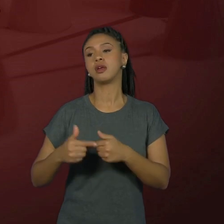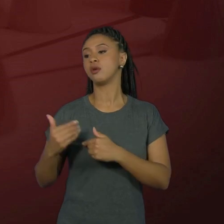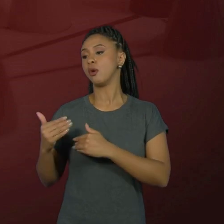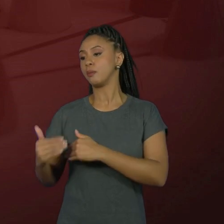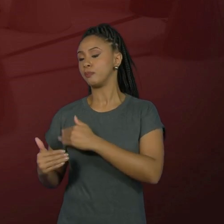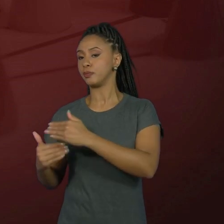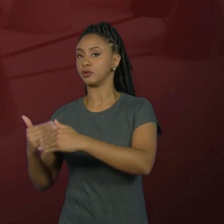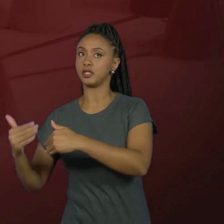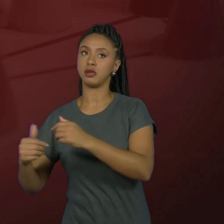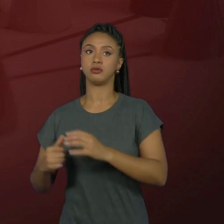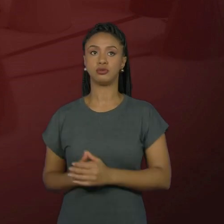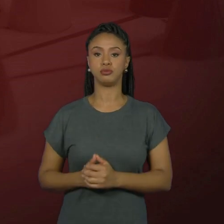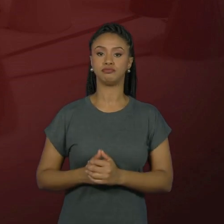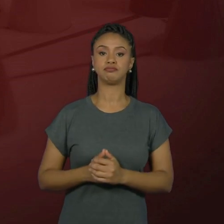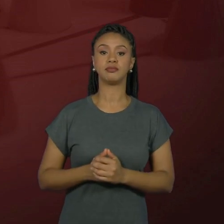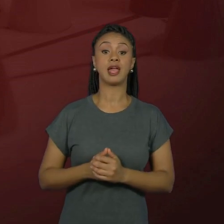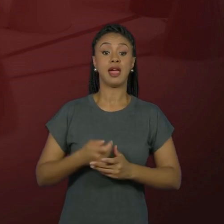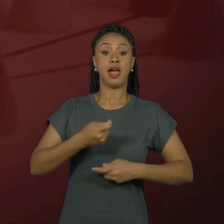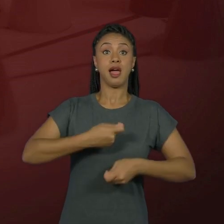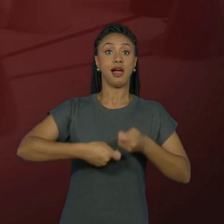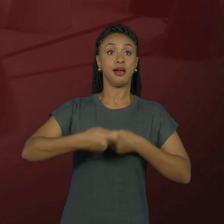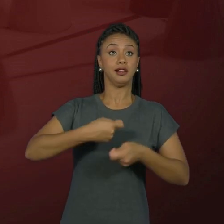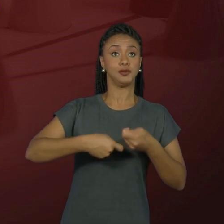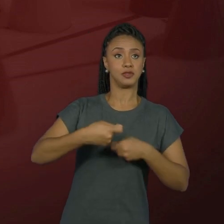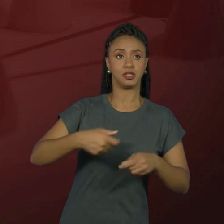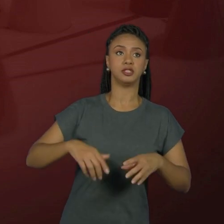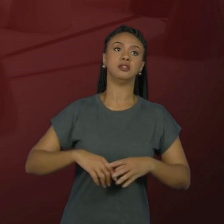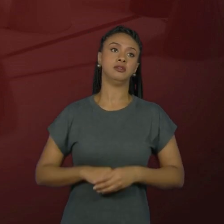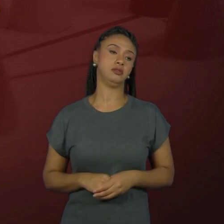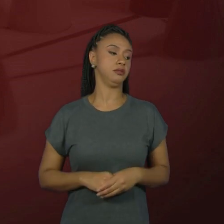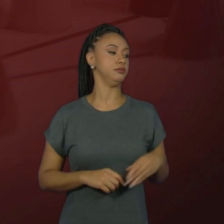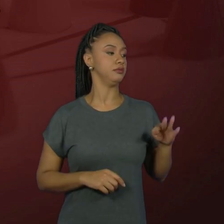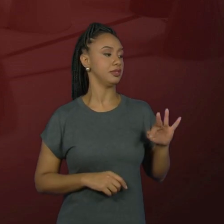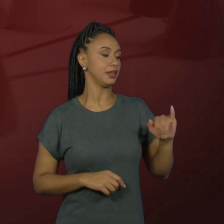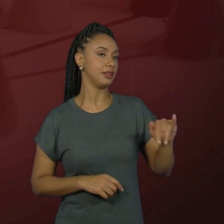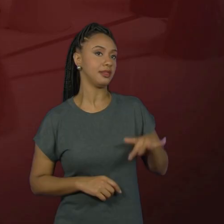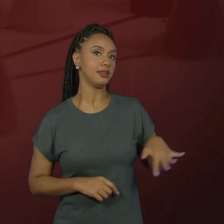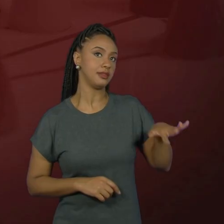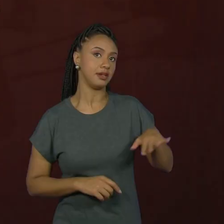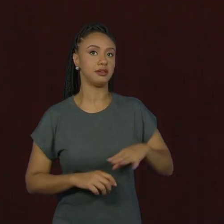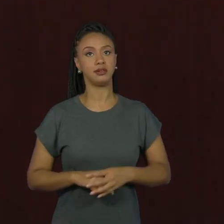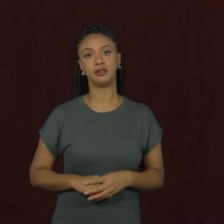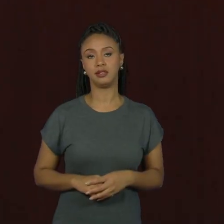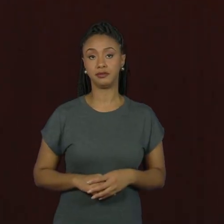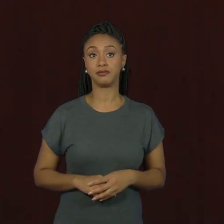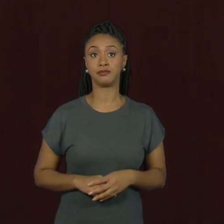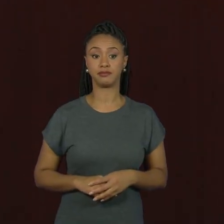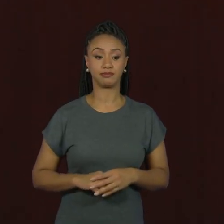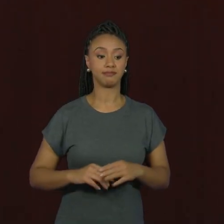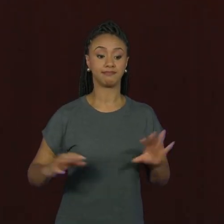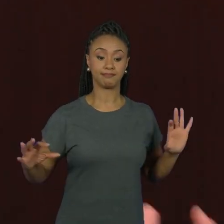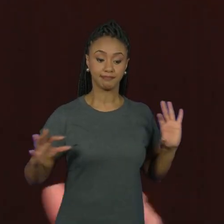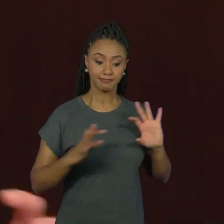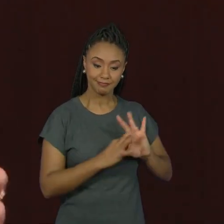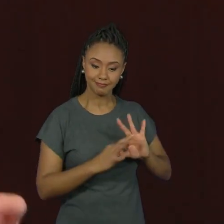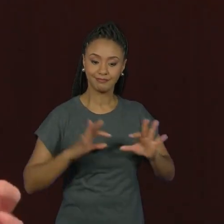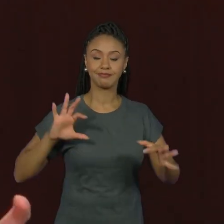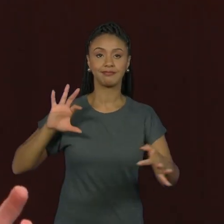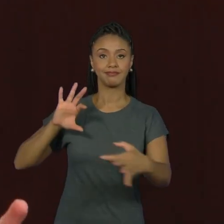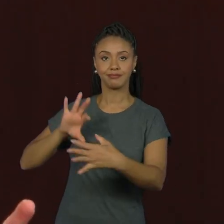e implementação, e entre as pessoas da organização e os sistemas de TI. A ênfase está,